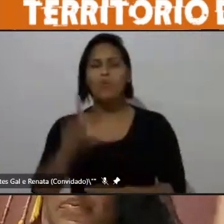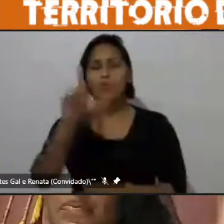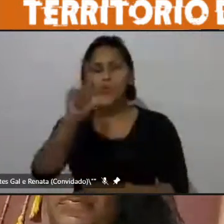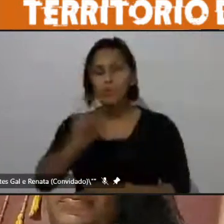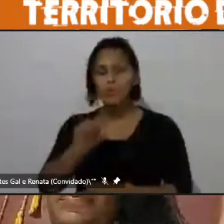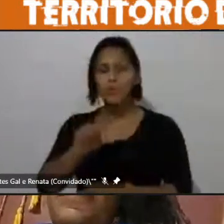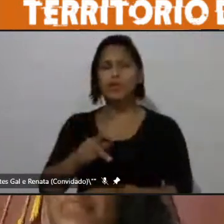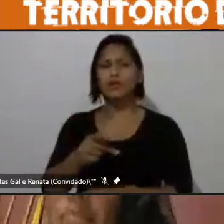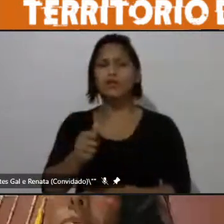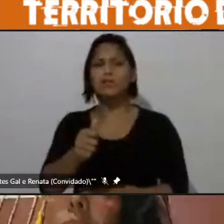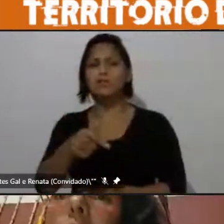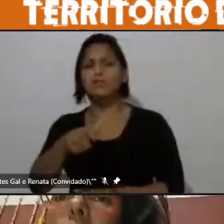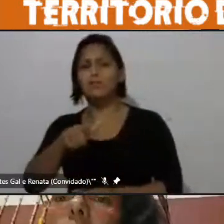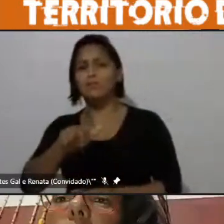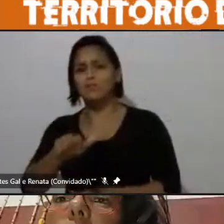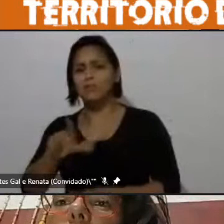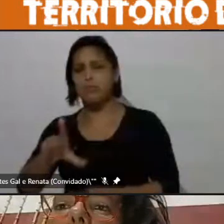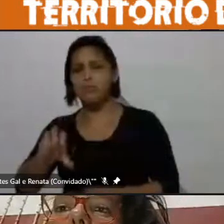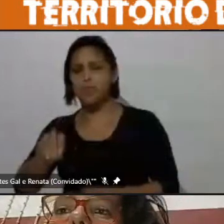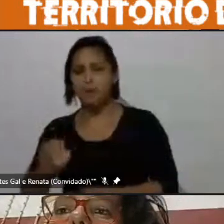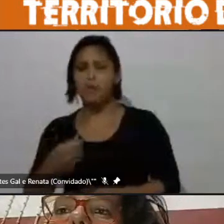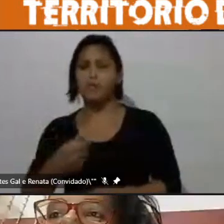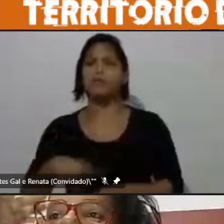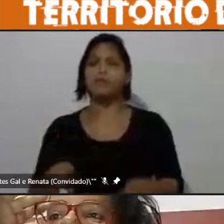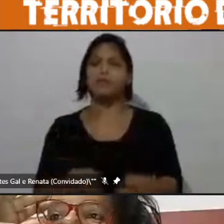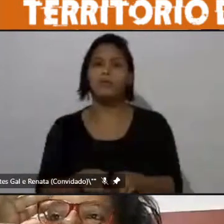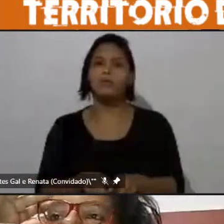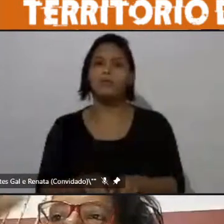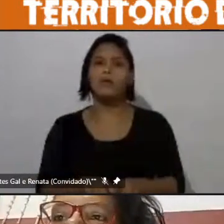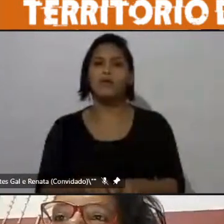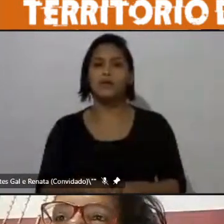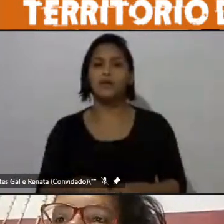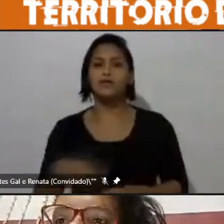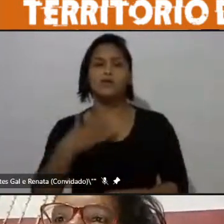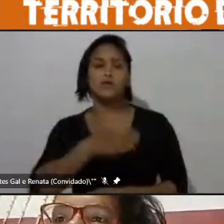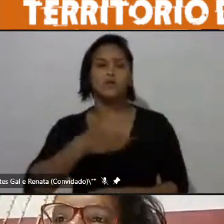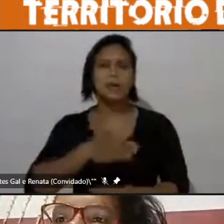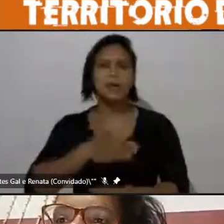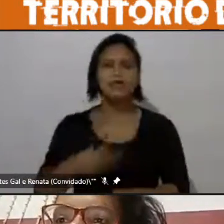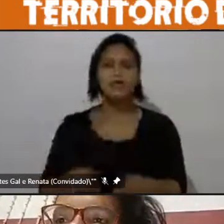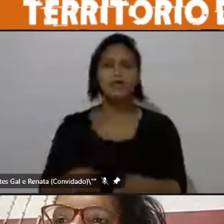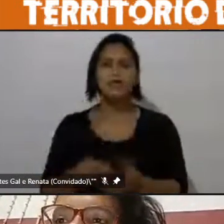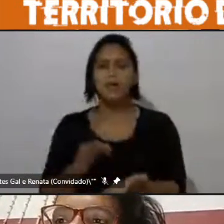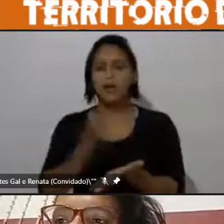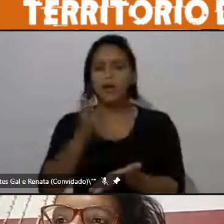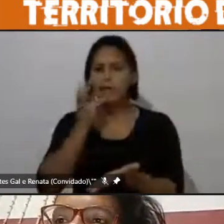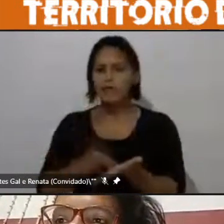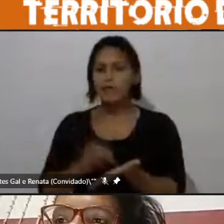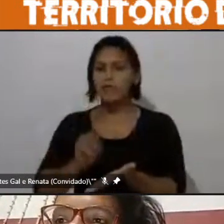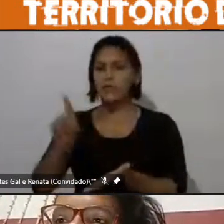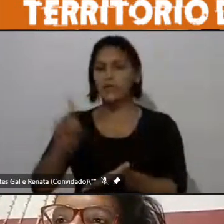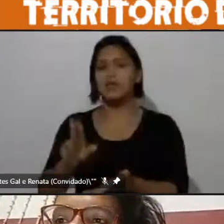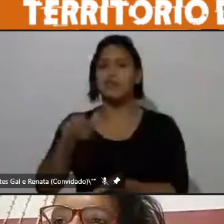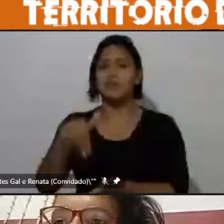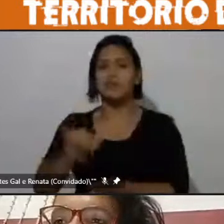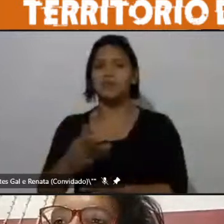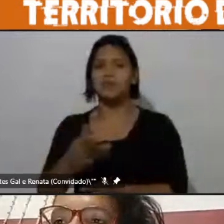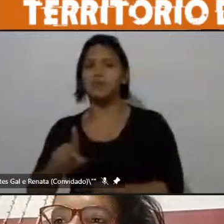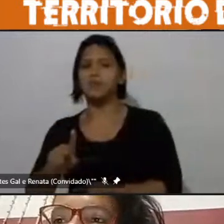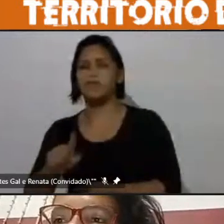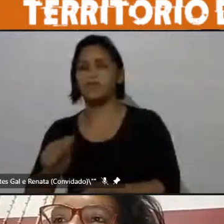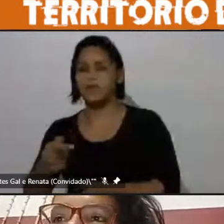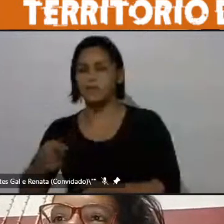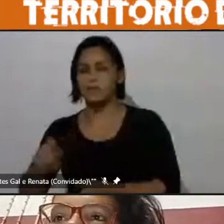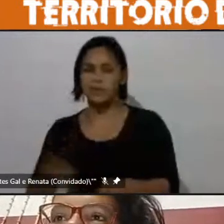acho que o Paulo e o Douglas, saudade também, Douglas, dos cafezinhos lá, né, na Univap, dos